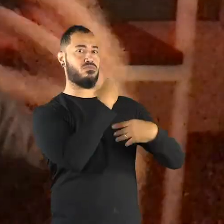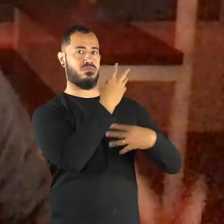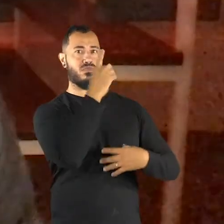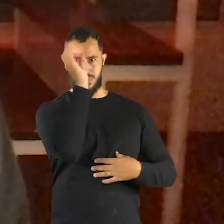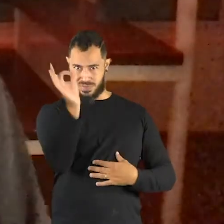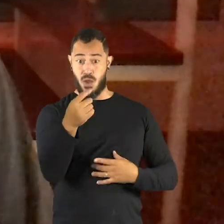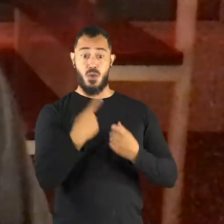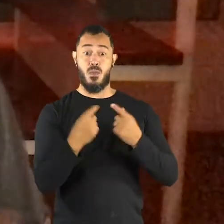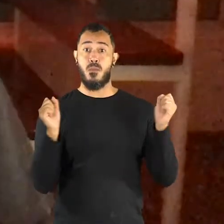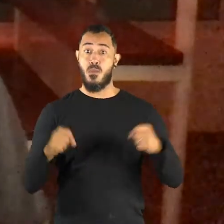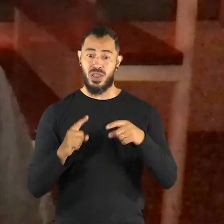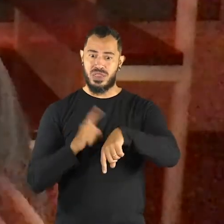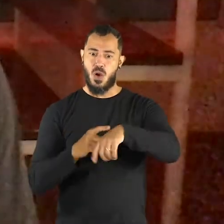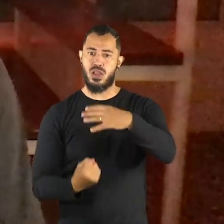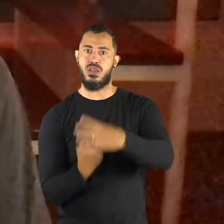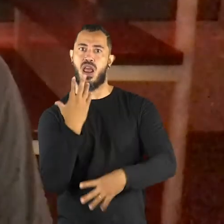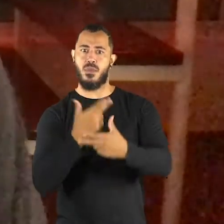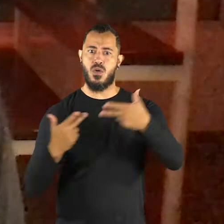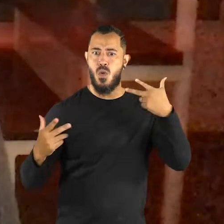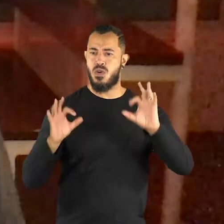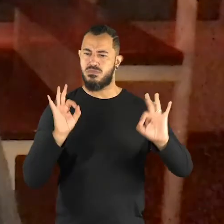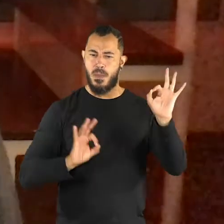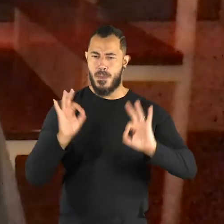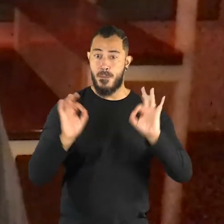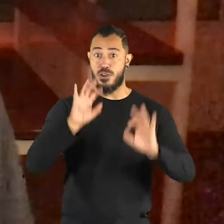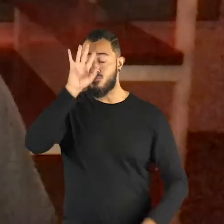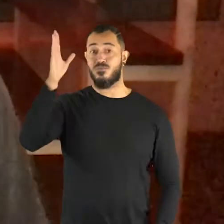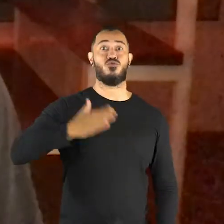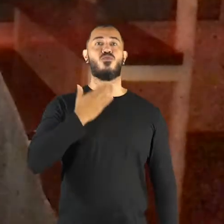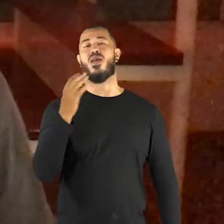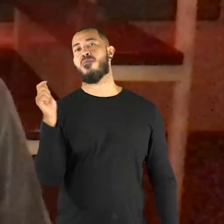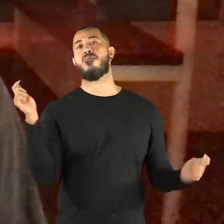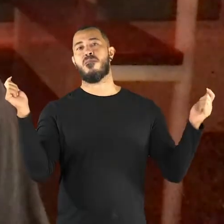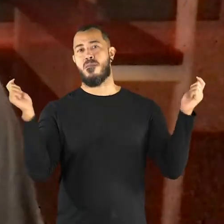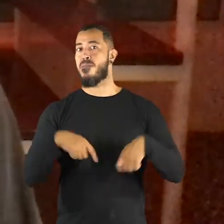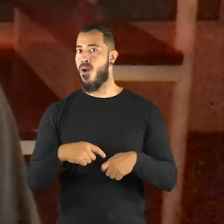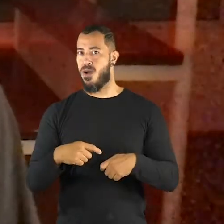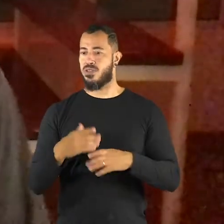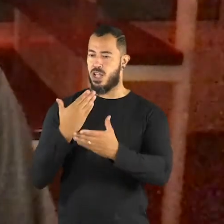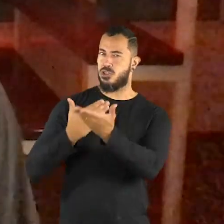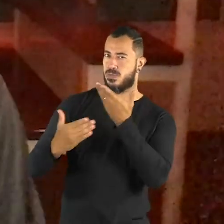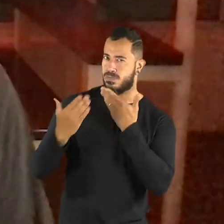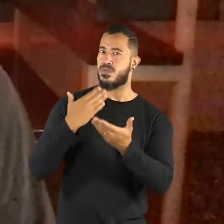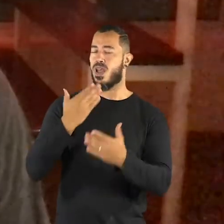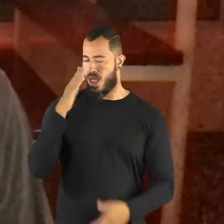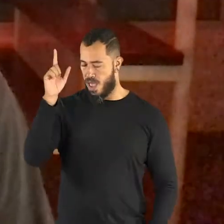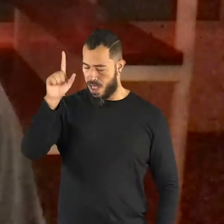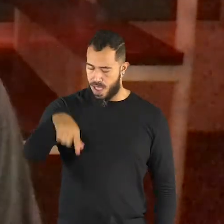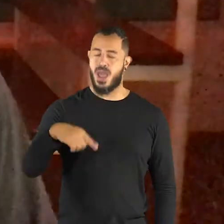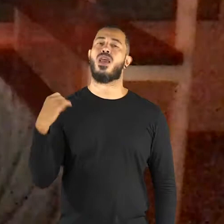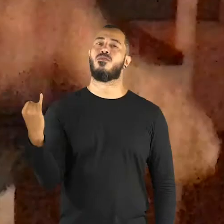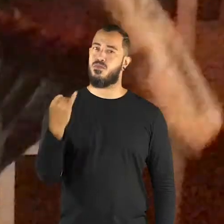podem criar situações que podem te surpreender quando a câmera estiver aberta. Então mantenha o diálogo com seu ator não somente no dia